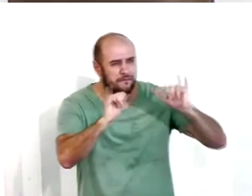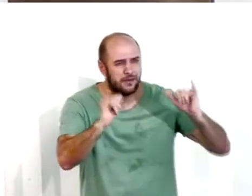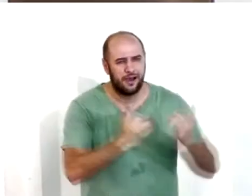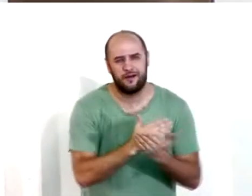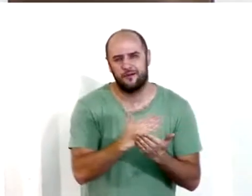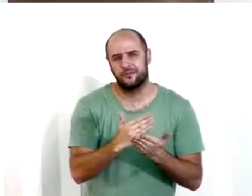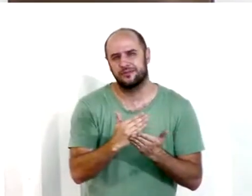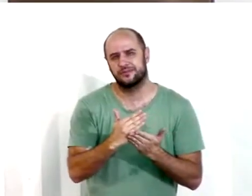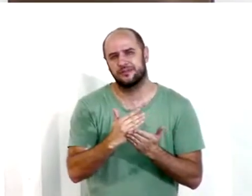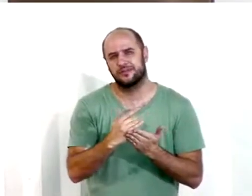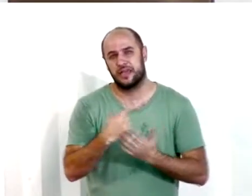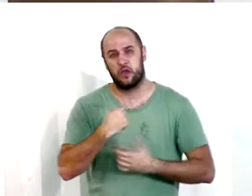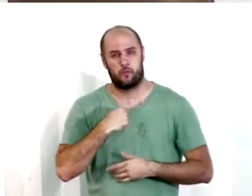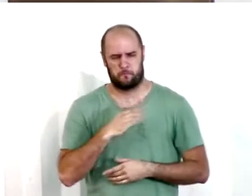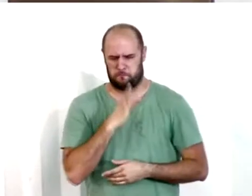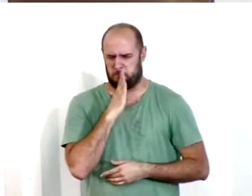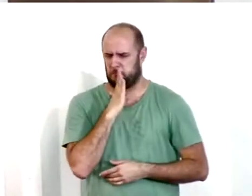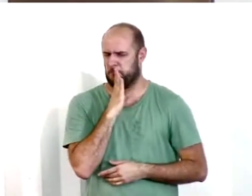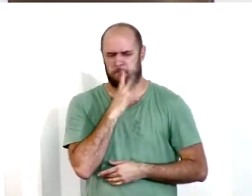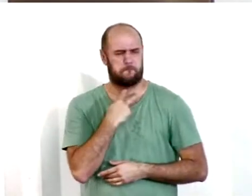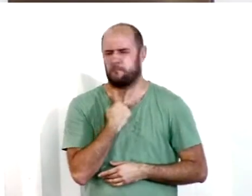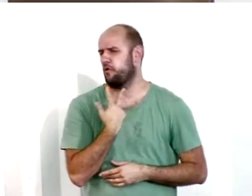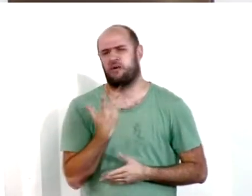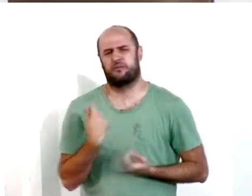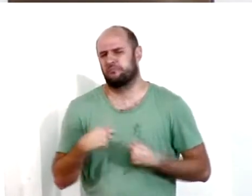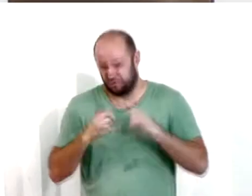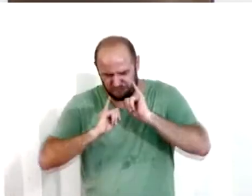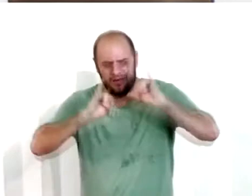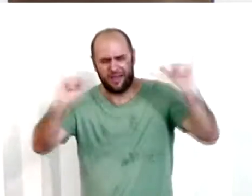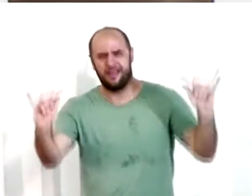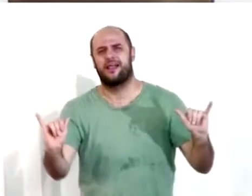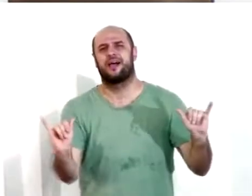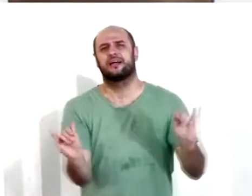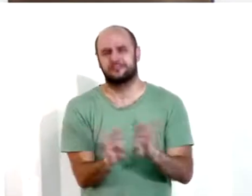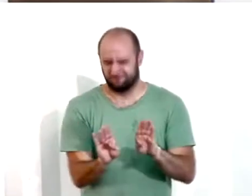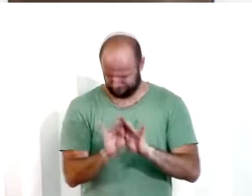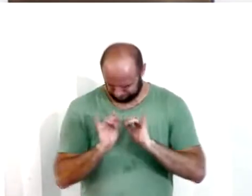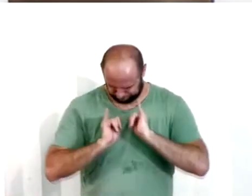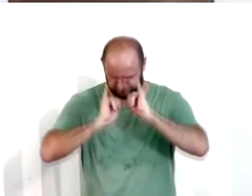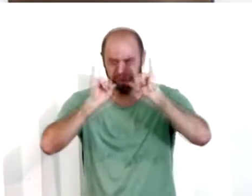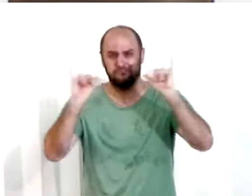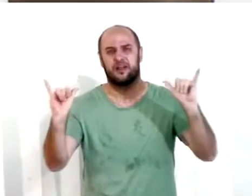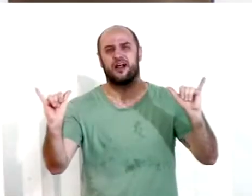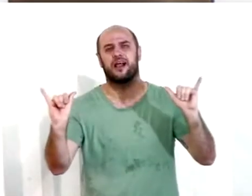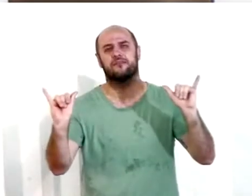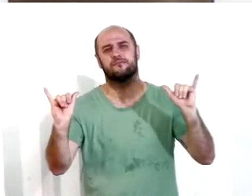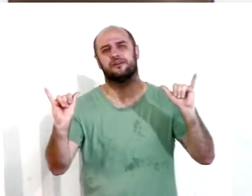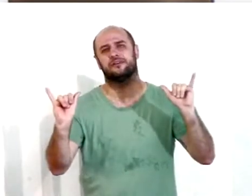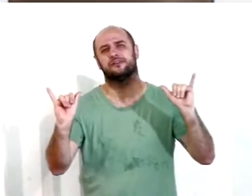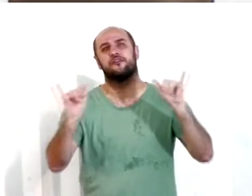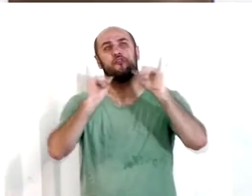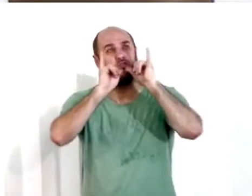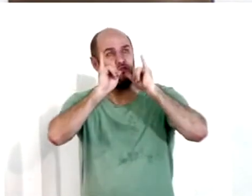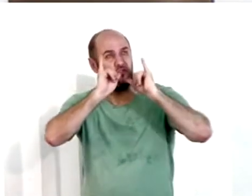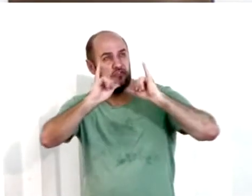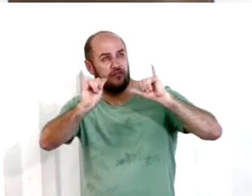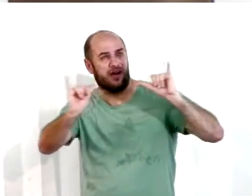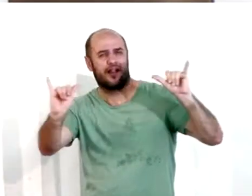e por isso eu não posso me calar diante dessa realidade. Eu preciso também proclamar e anunciar e